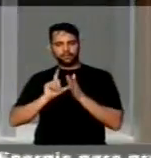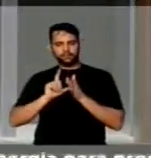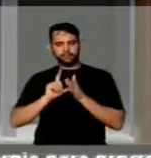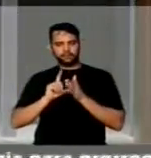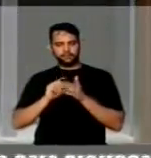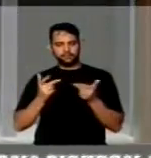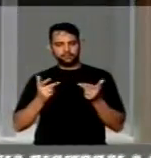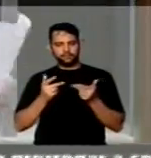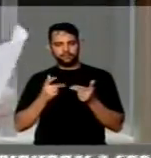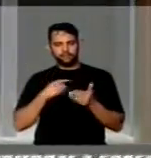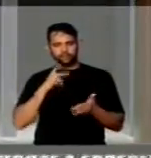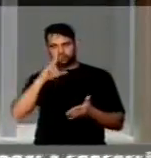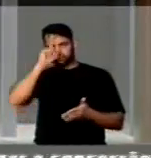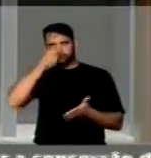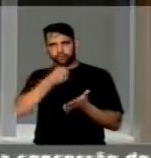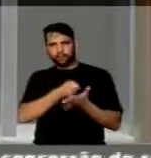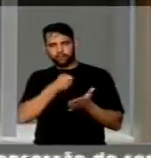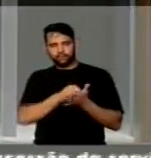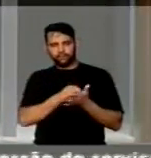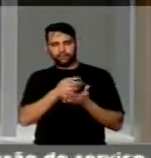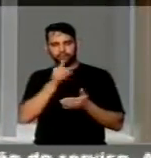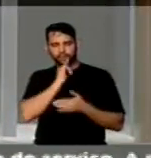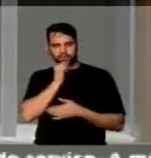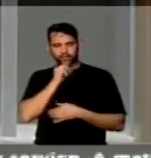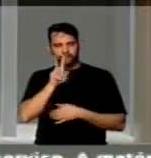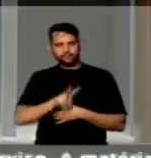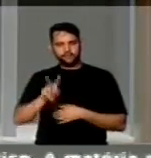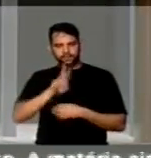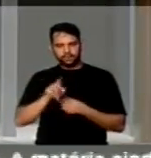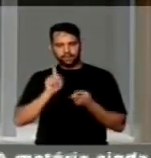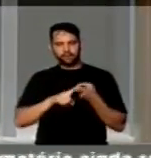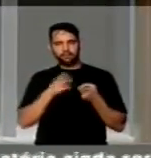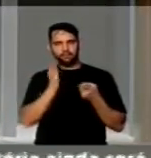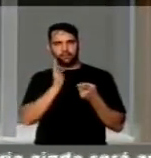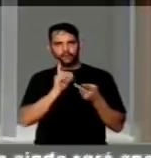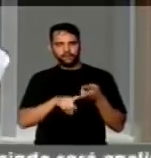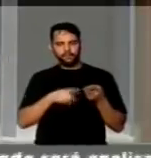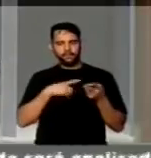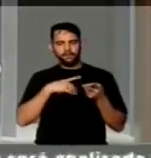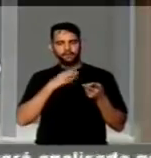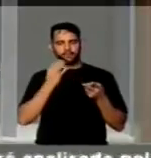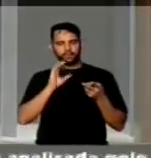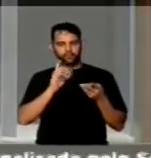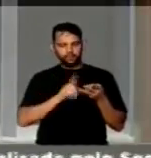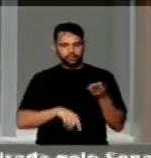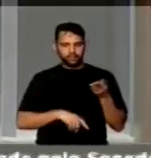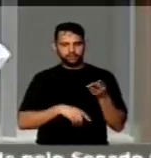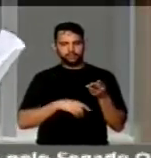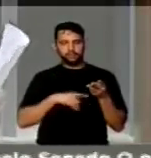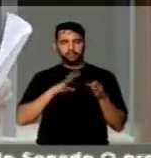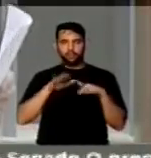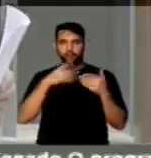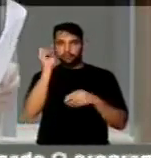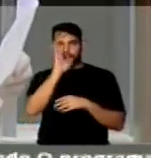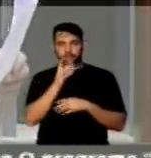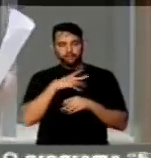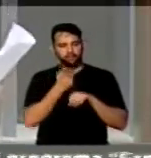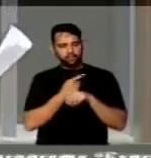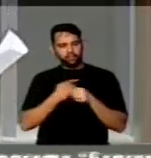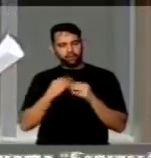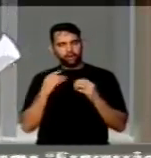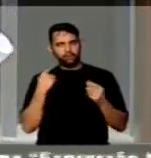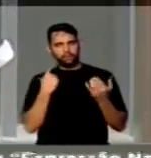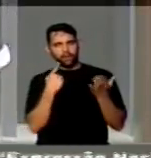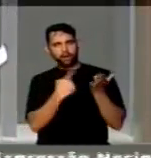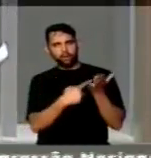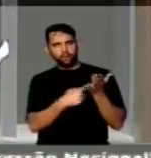de Berlim, com ditaduras, como por exemplo com a Venezuela, com a Bolívia, com Cuba, com as quais o Brasil buscou um alinhamento